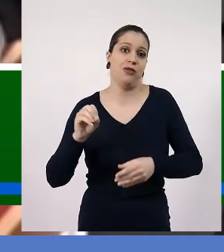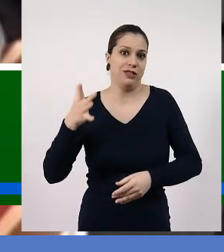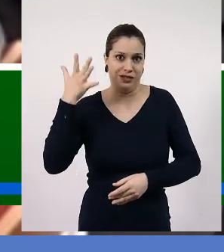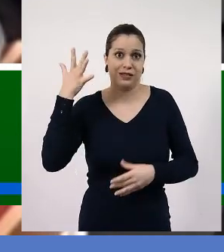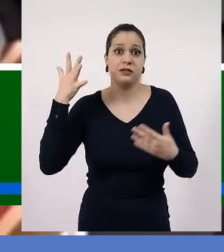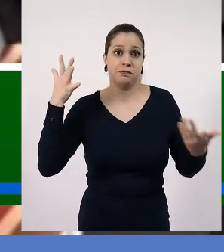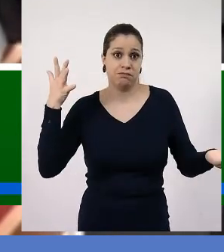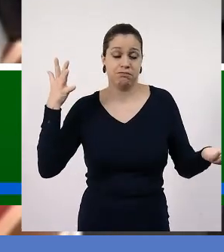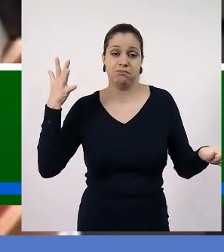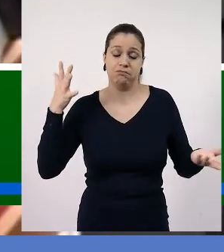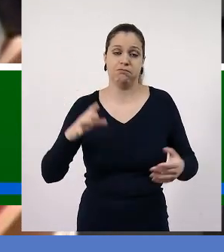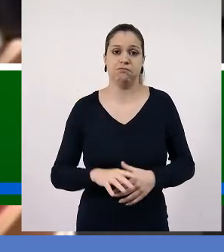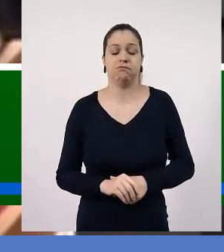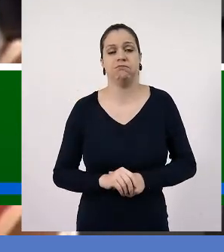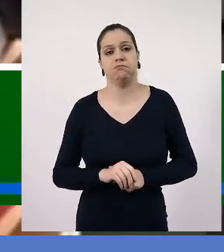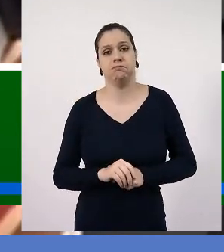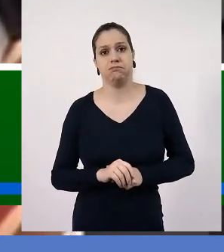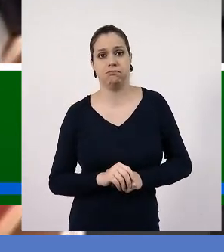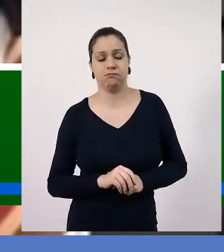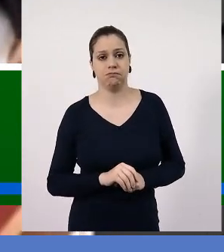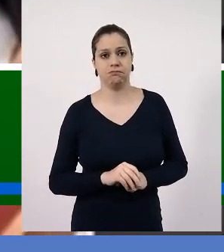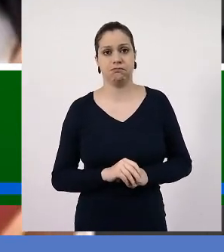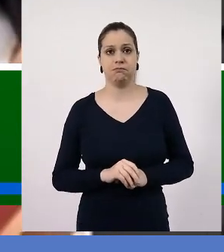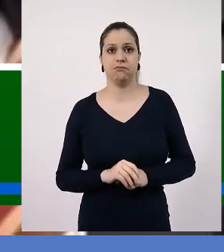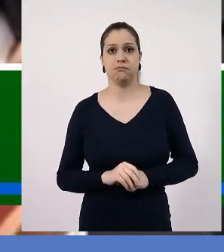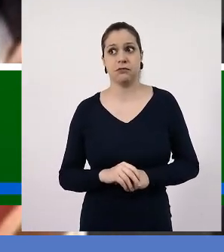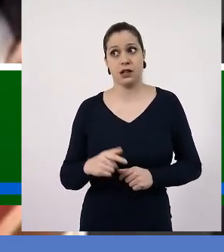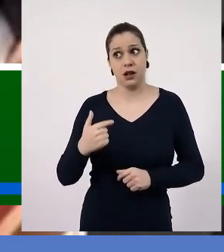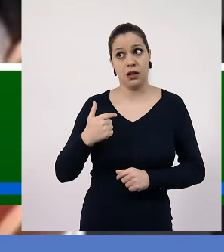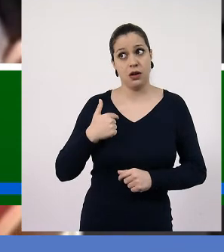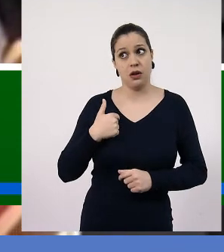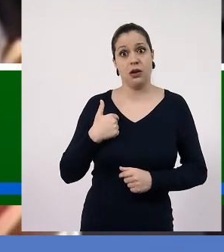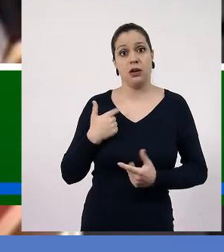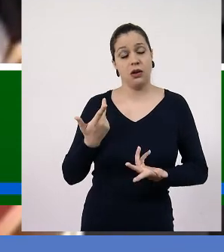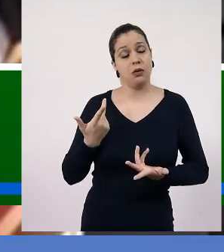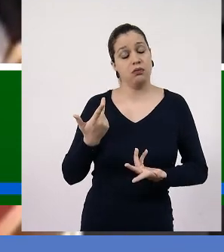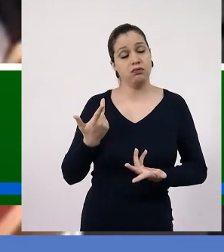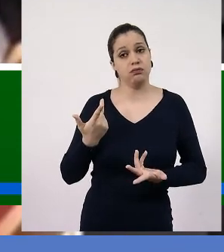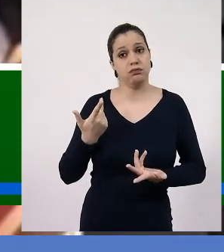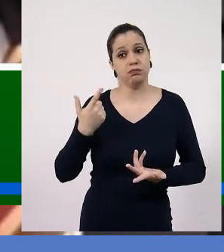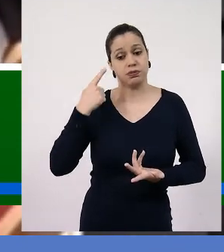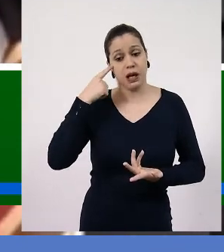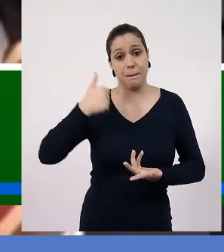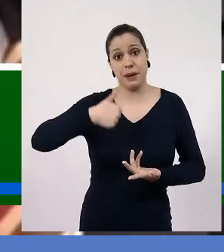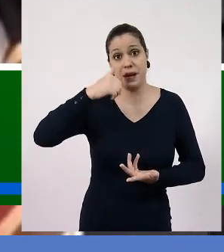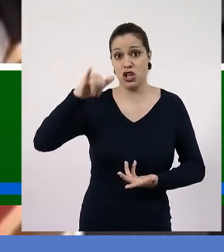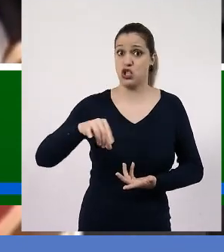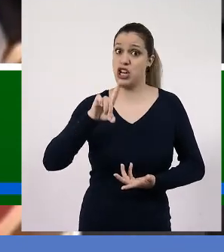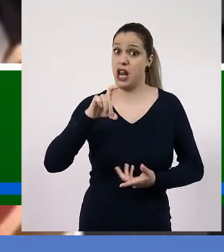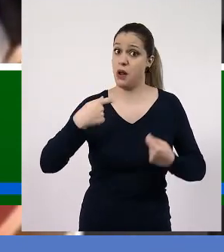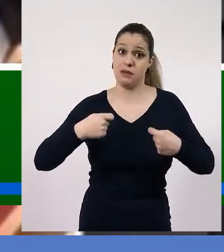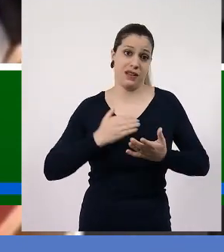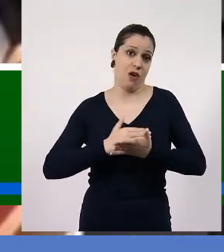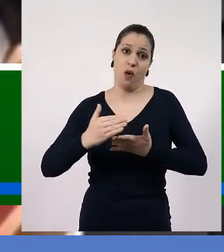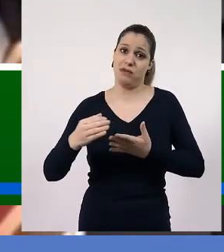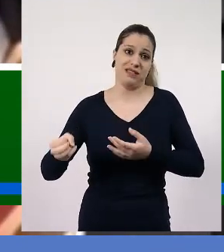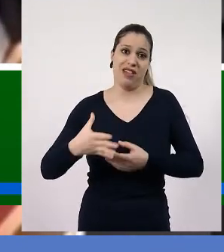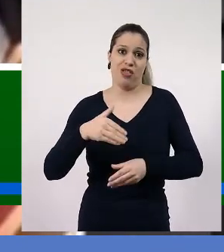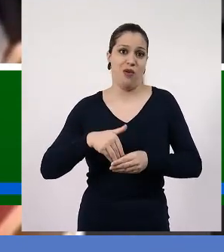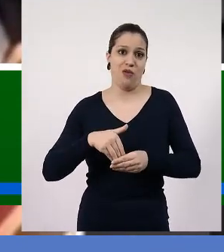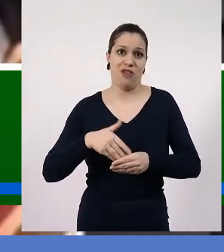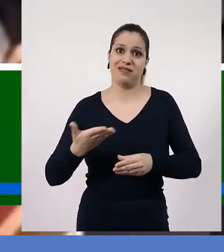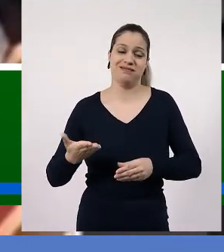o fiscal, que é do prefeito executivo. Então, que seria dia 1º de janeiro. Então, isso precisa resguardar.